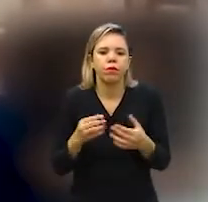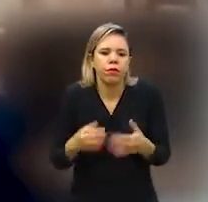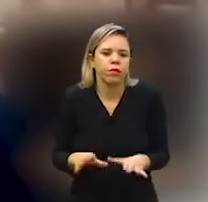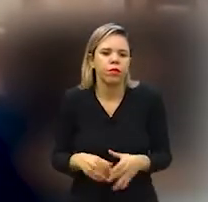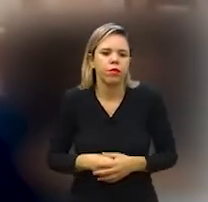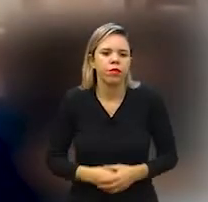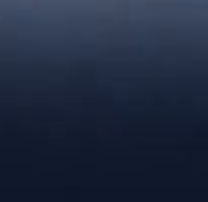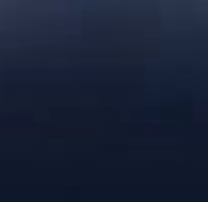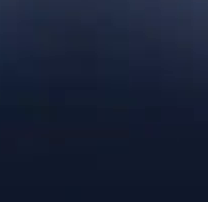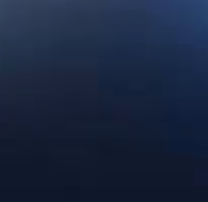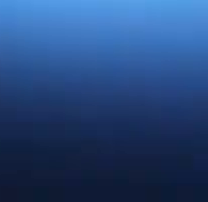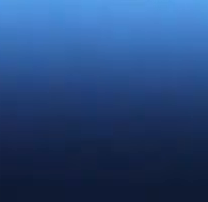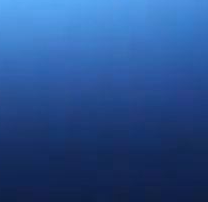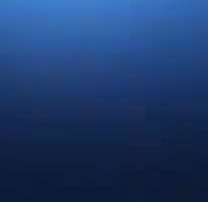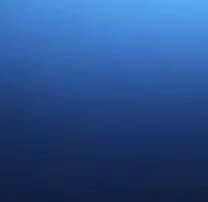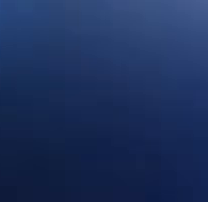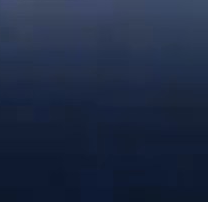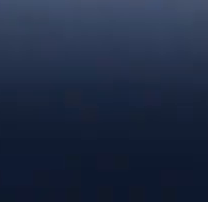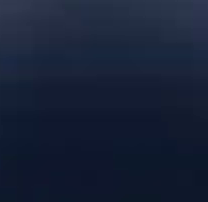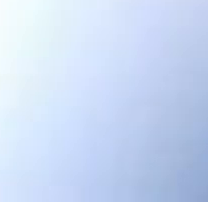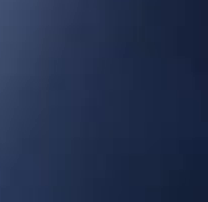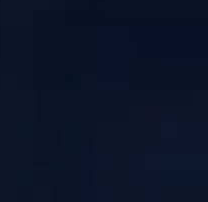ter é disponibilizar